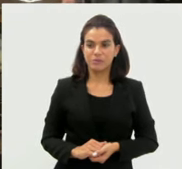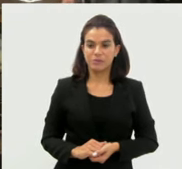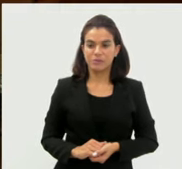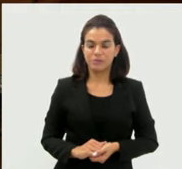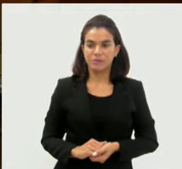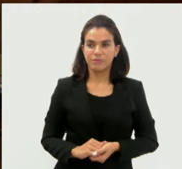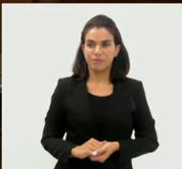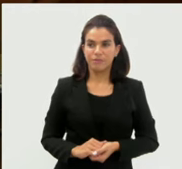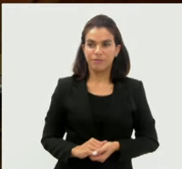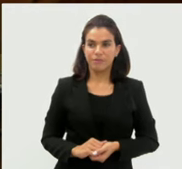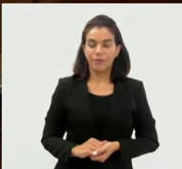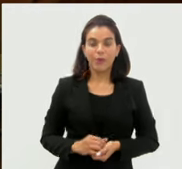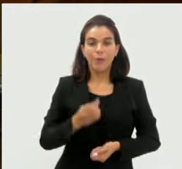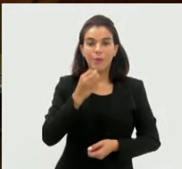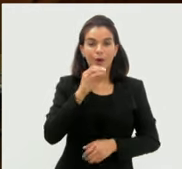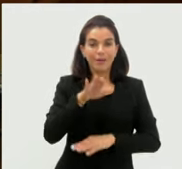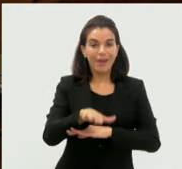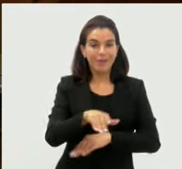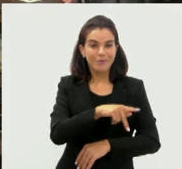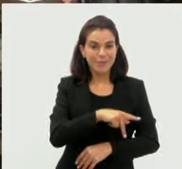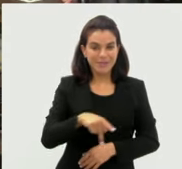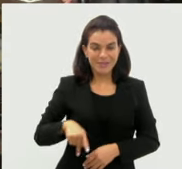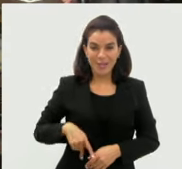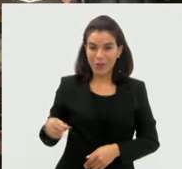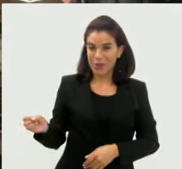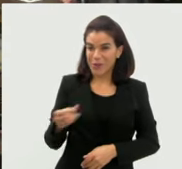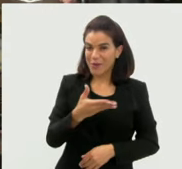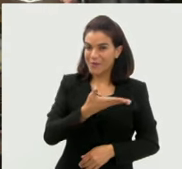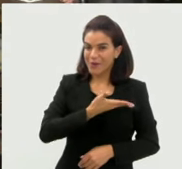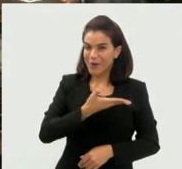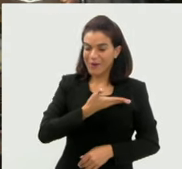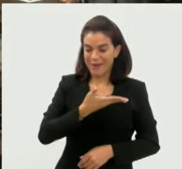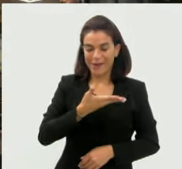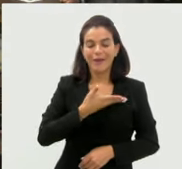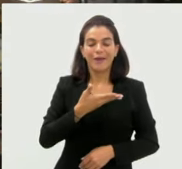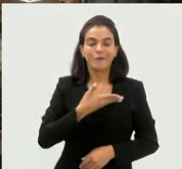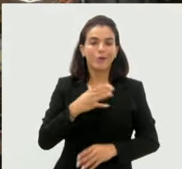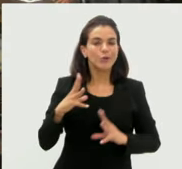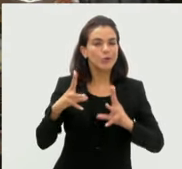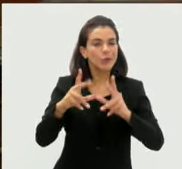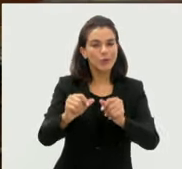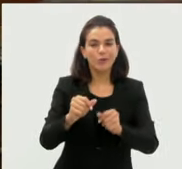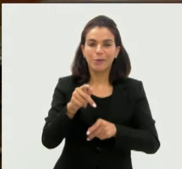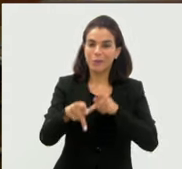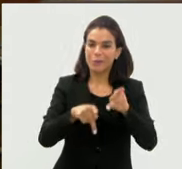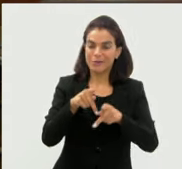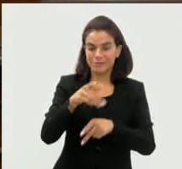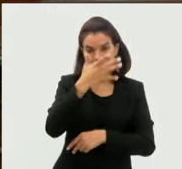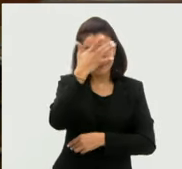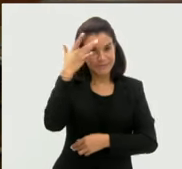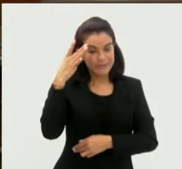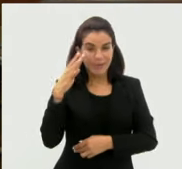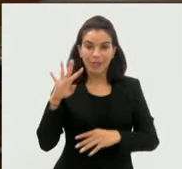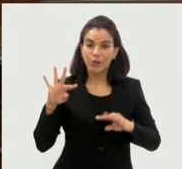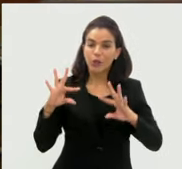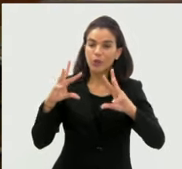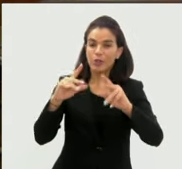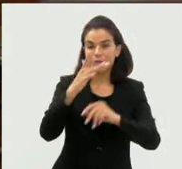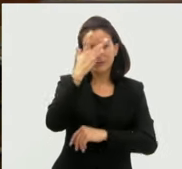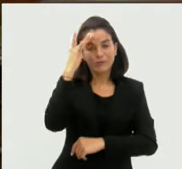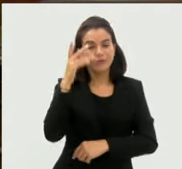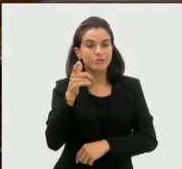Boa tarde, presidente, nobres colegas parlamentares, público presente e quem nos assiste para a TV